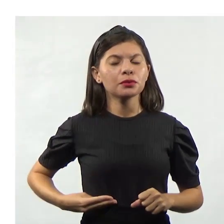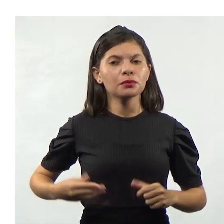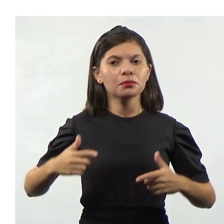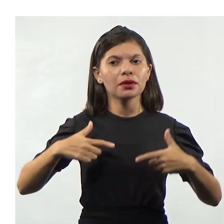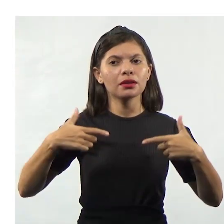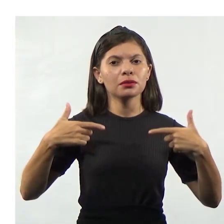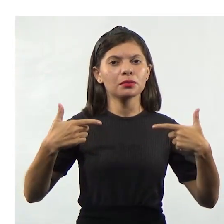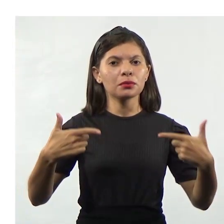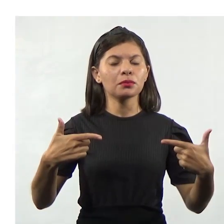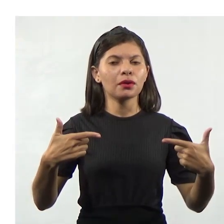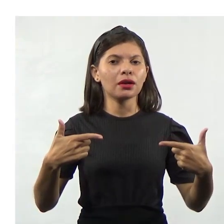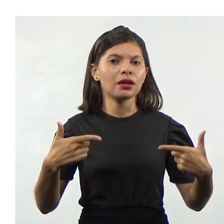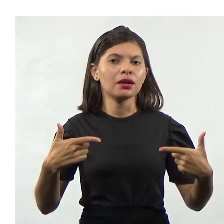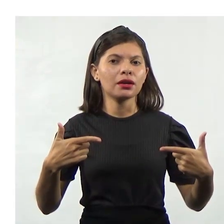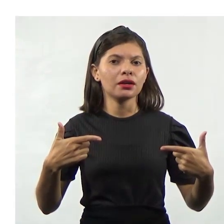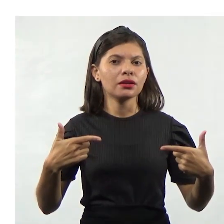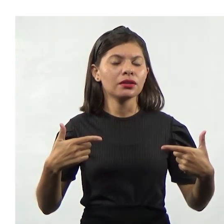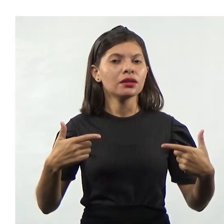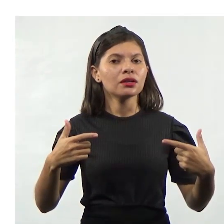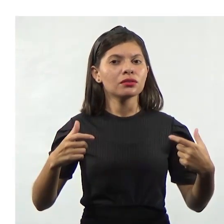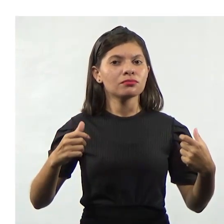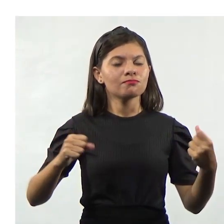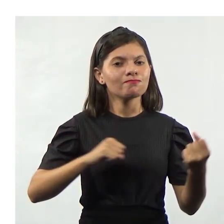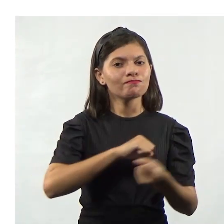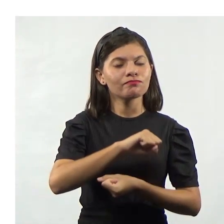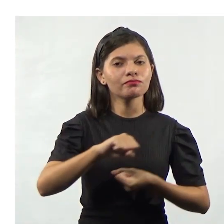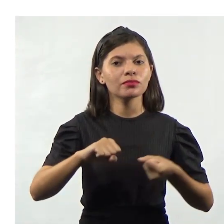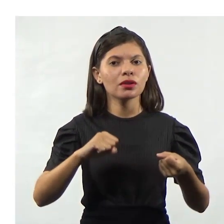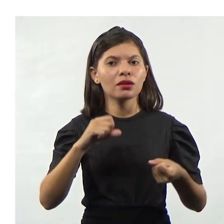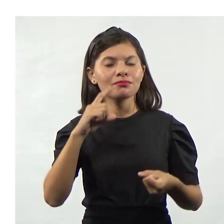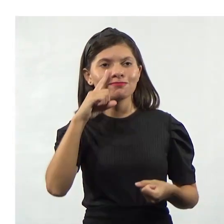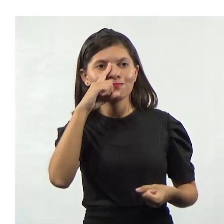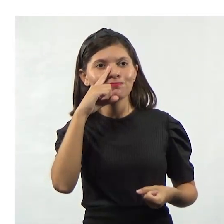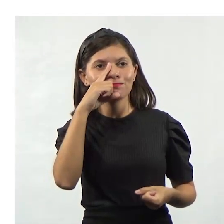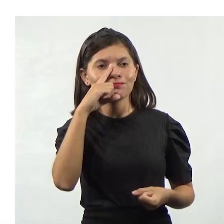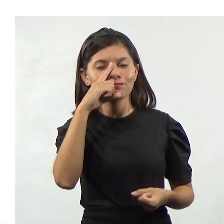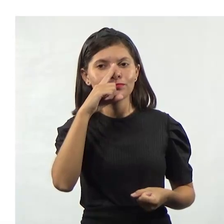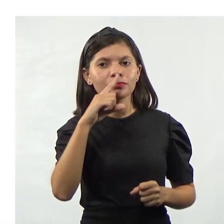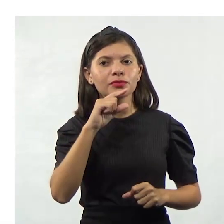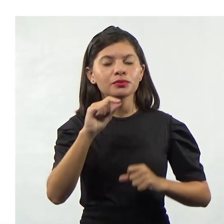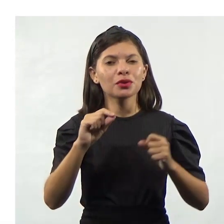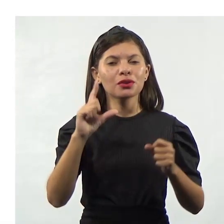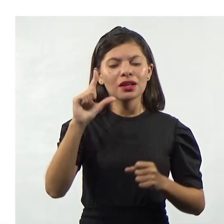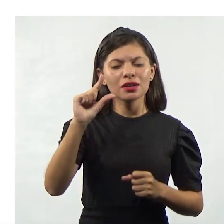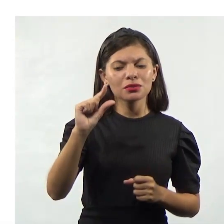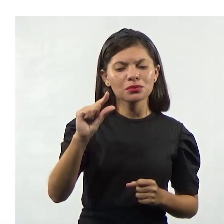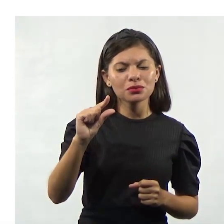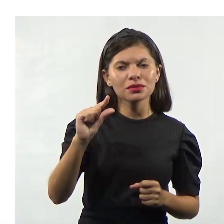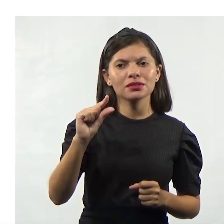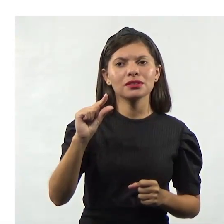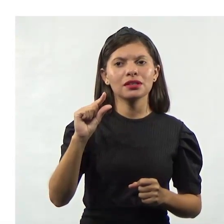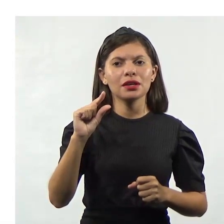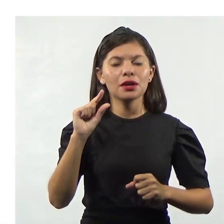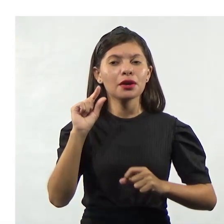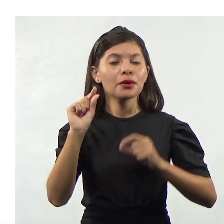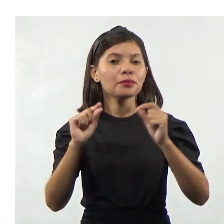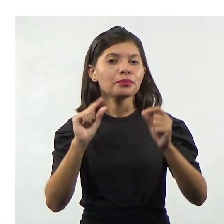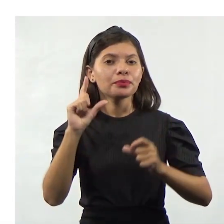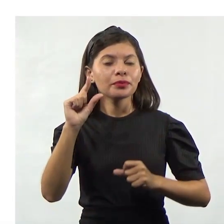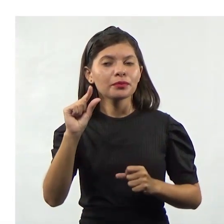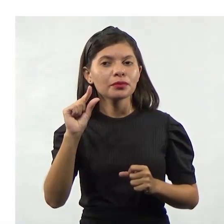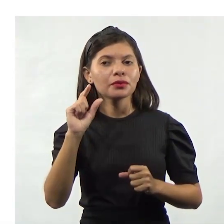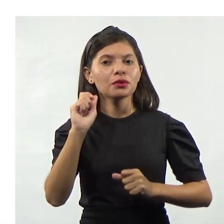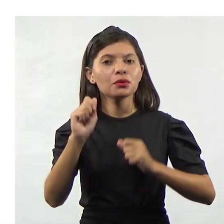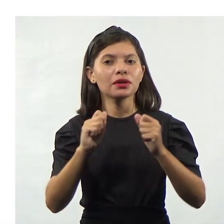para atuação simultânea em funções mais suscetíveis a riscos, de modo a reduzir, olha aí,